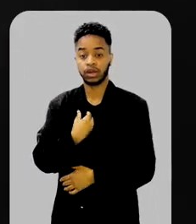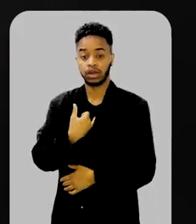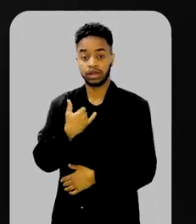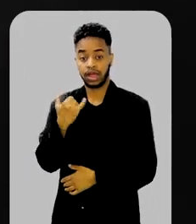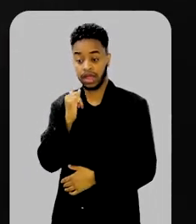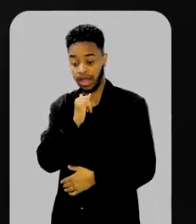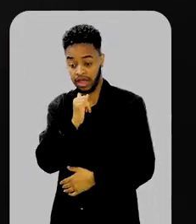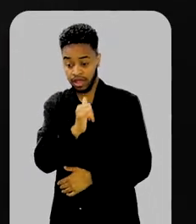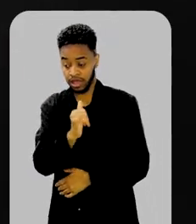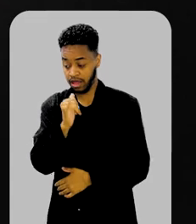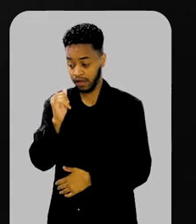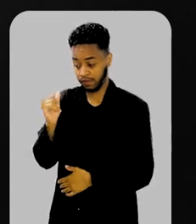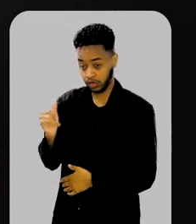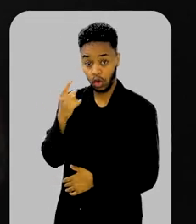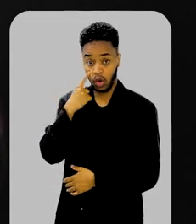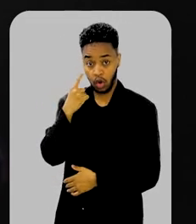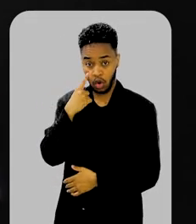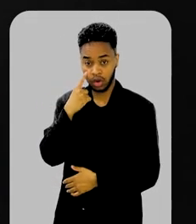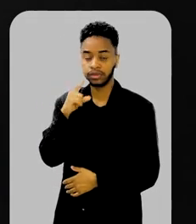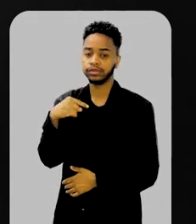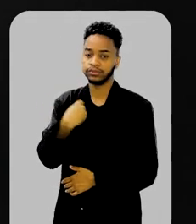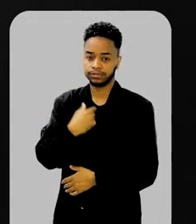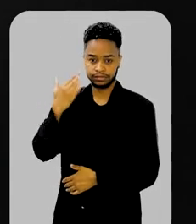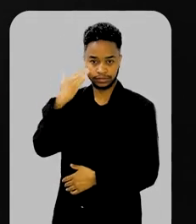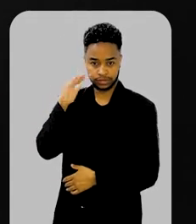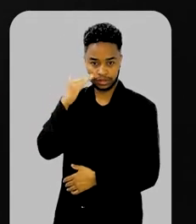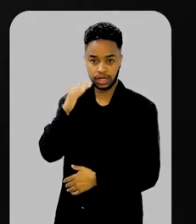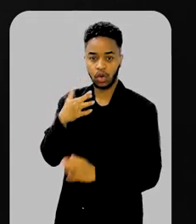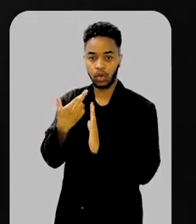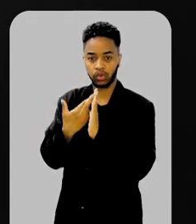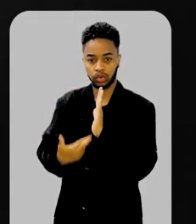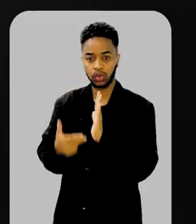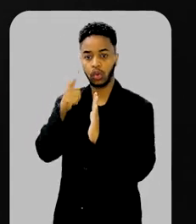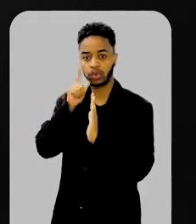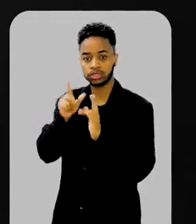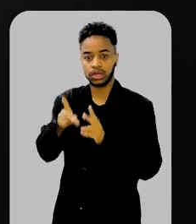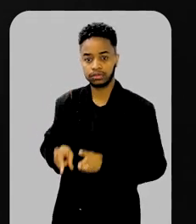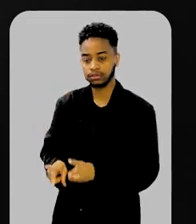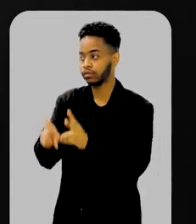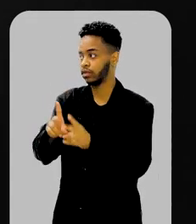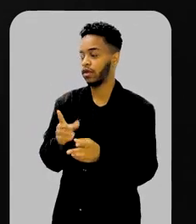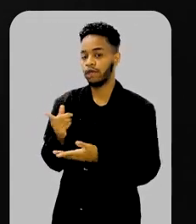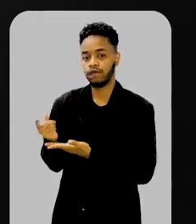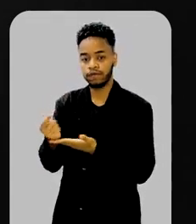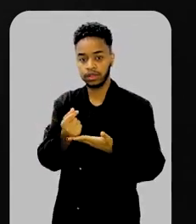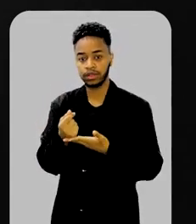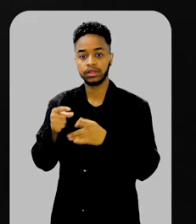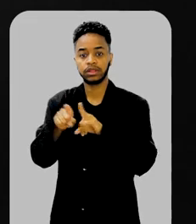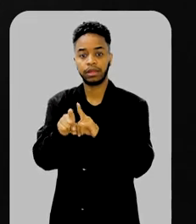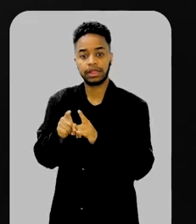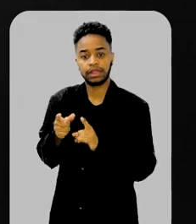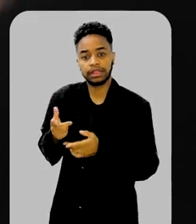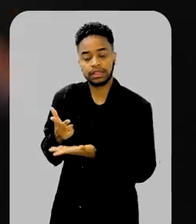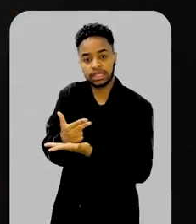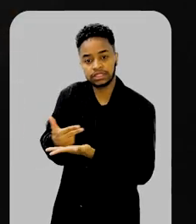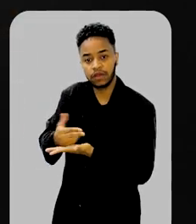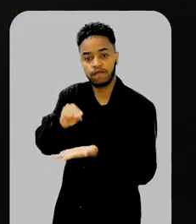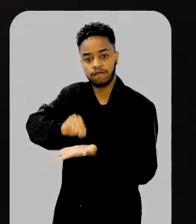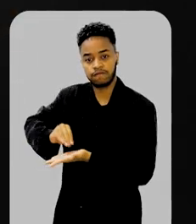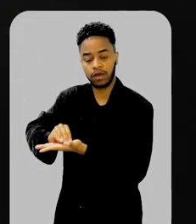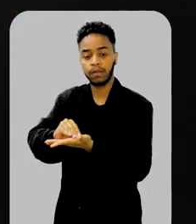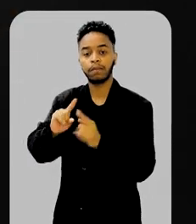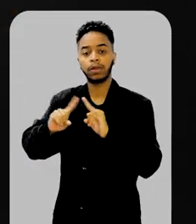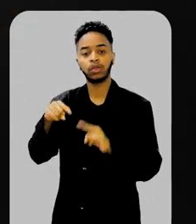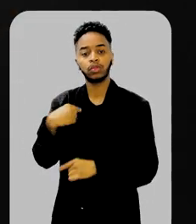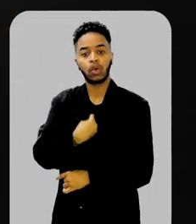Antônio e pro André gente a gente entende que esse roteiro é um roteiro que a gente consegue sustentar financeiramente Ah não vimos desenhos ainda